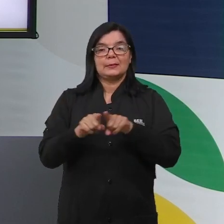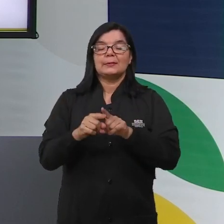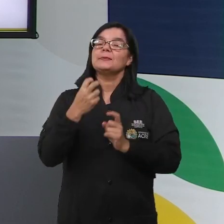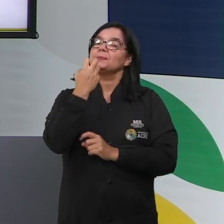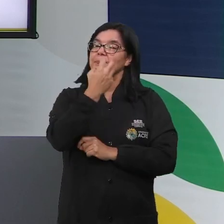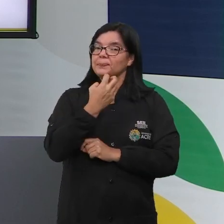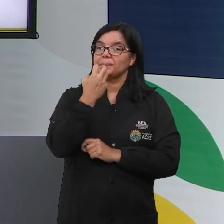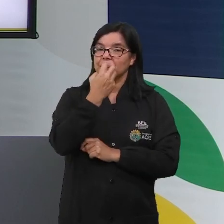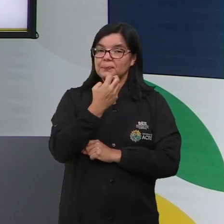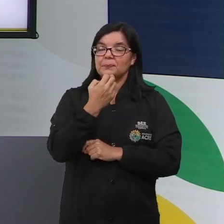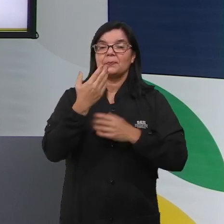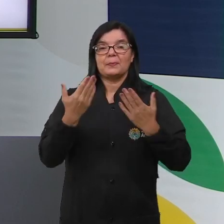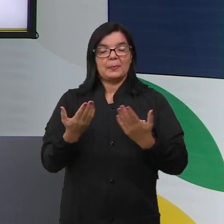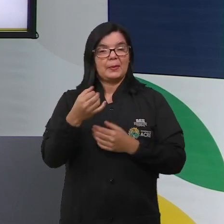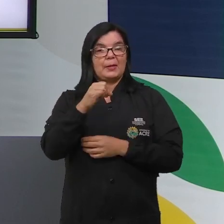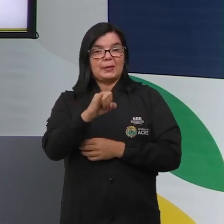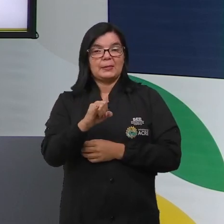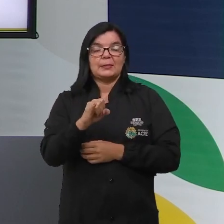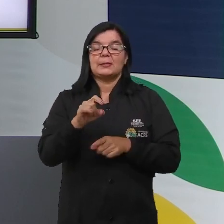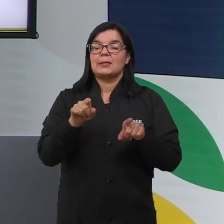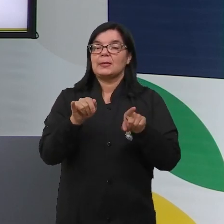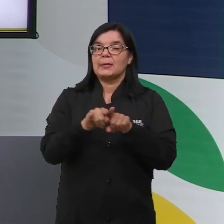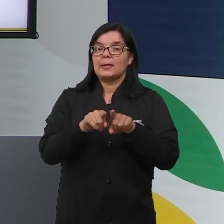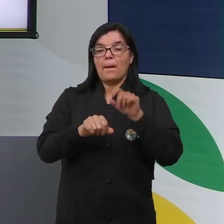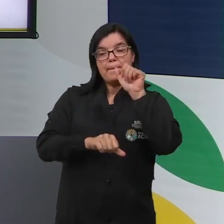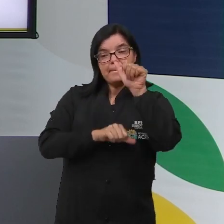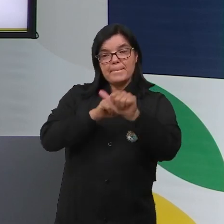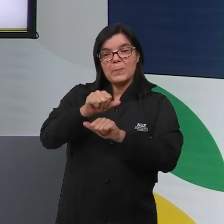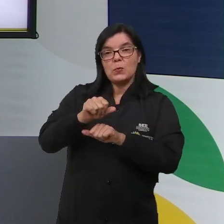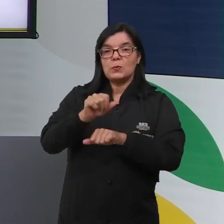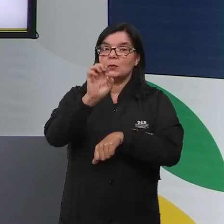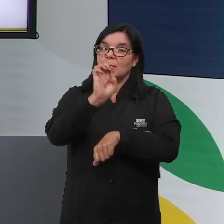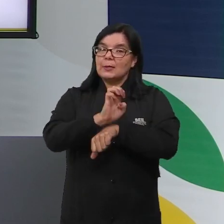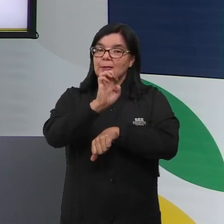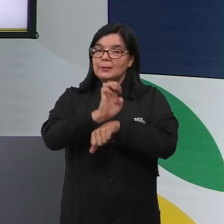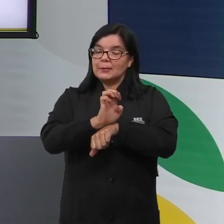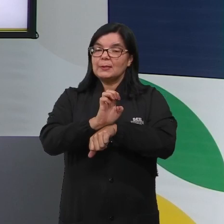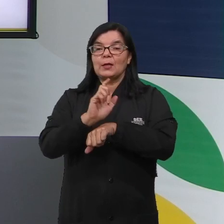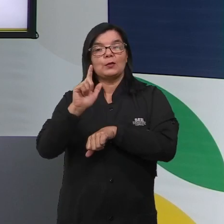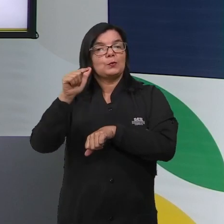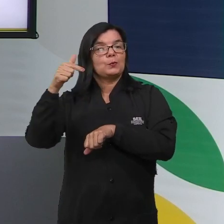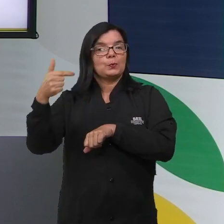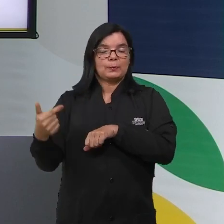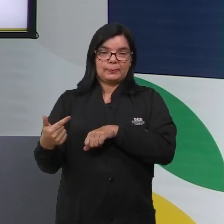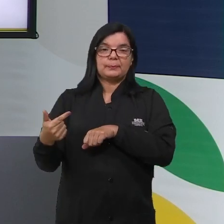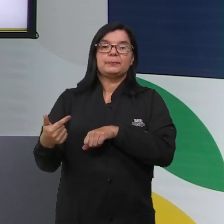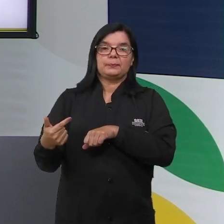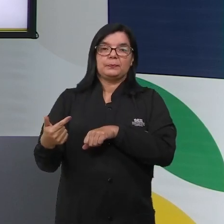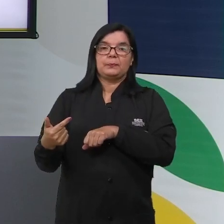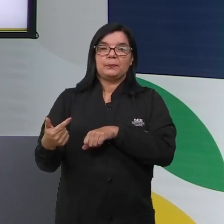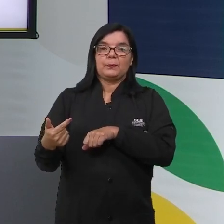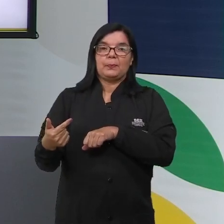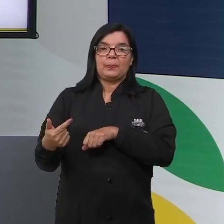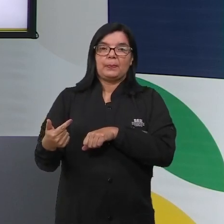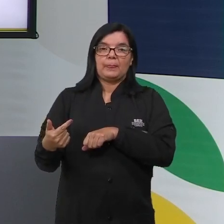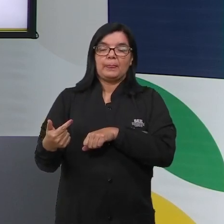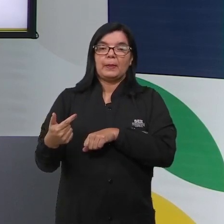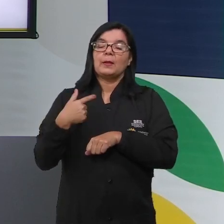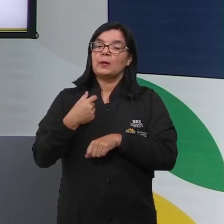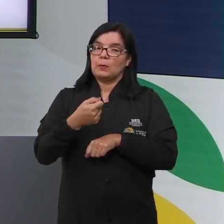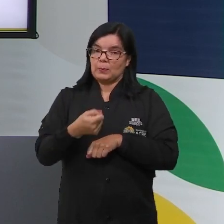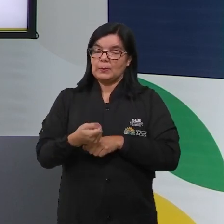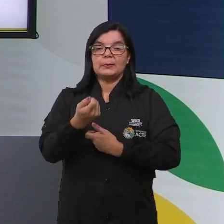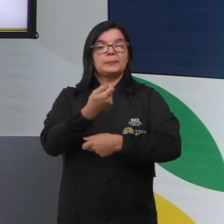oralidade. Então, se de repente você muda de estado, você assume um cargo ali, uma